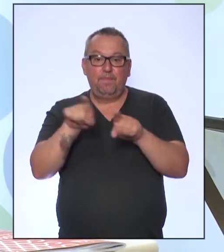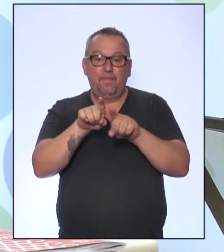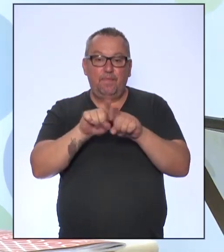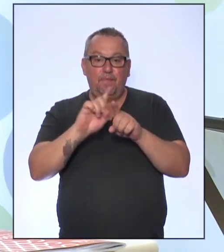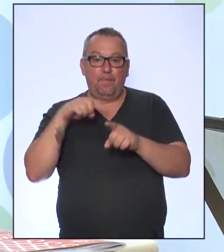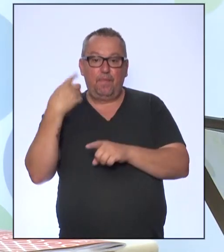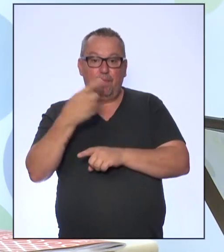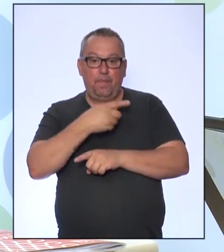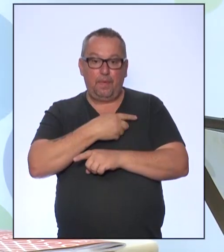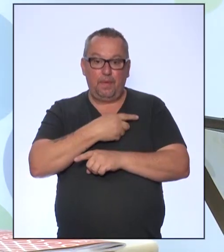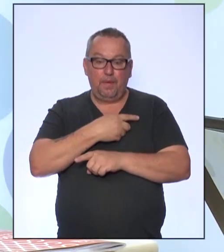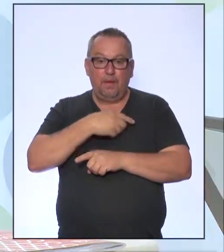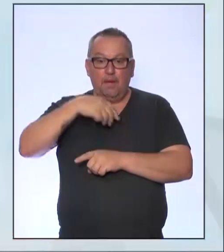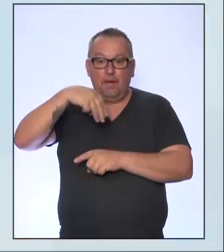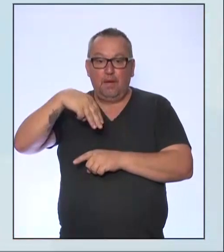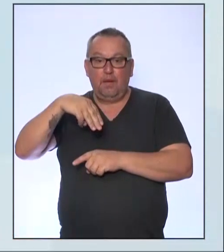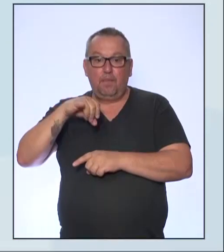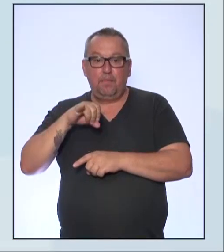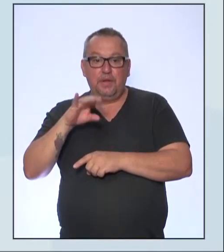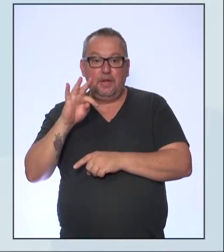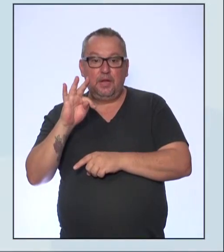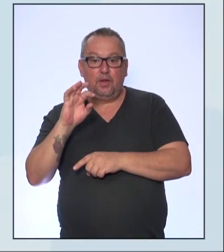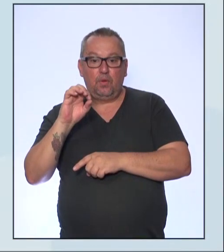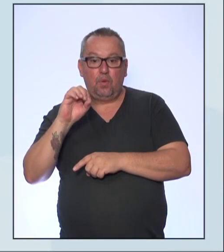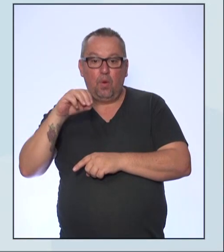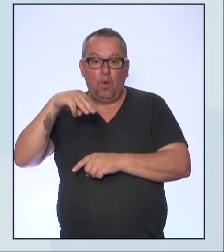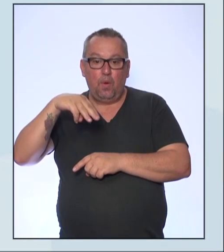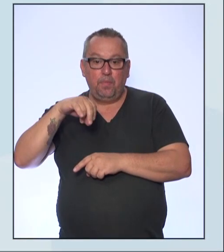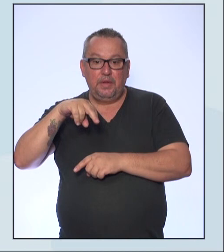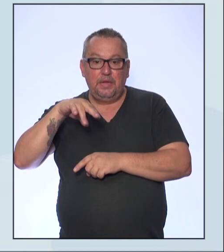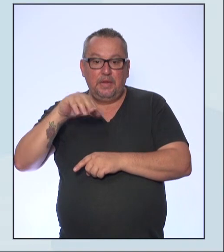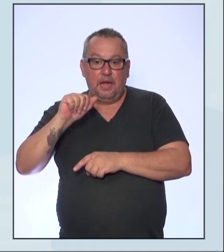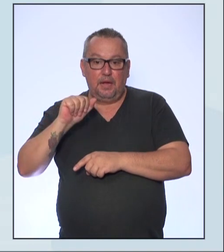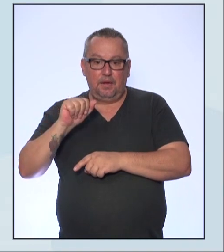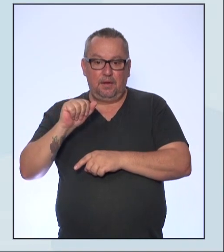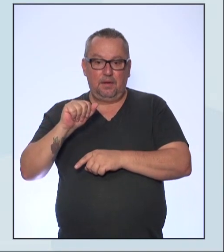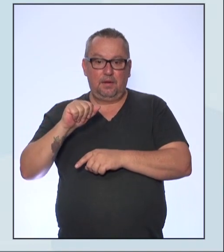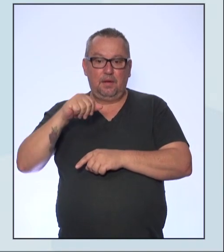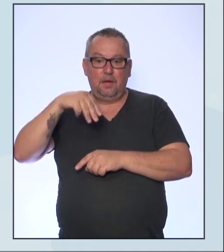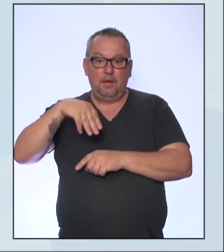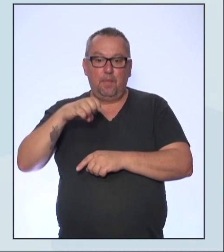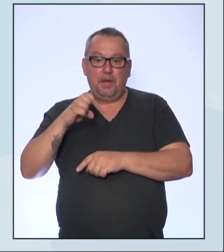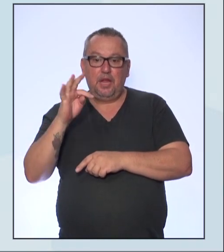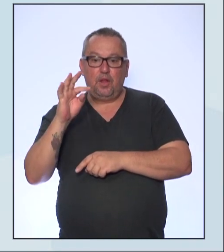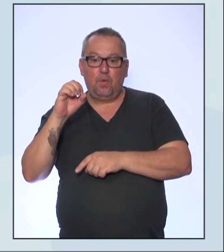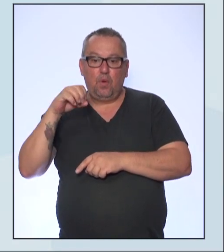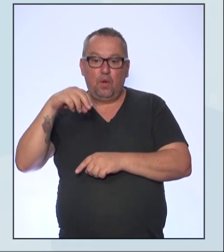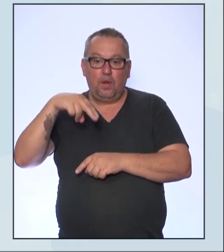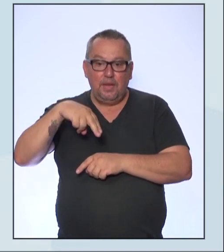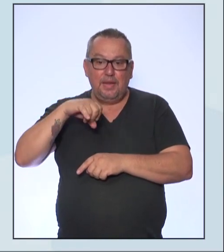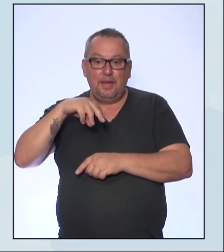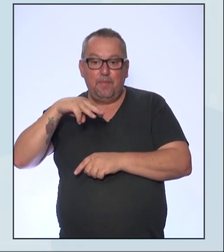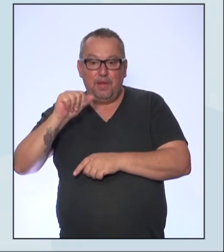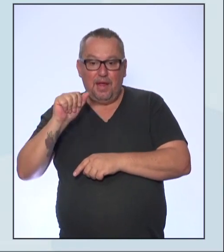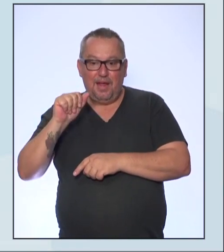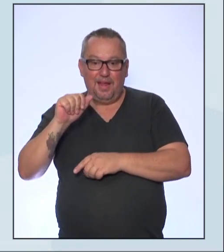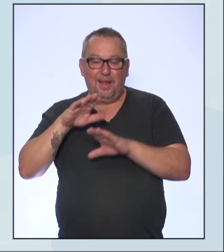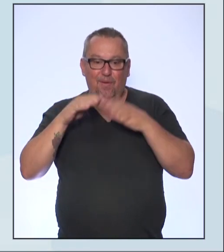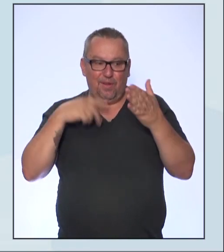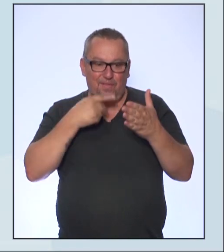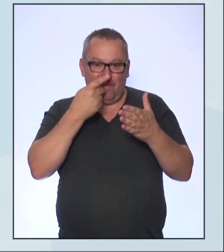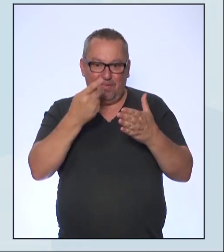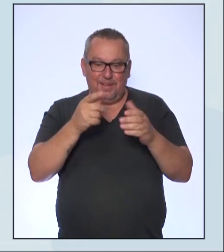a metonímia, gente. Alguém já ouviu falar nessa metonímia? Todo mundo, inclusive, fala outros nomes quando vai